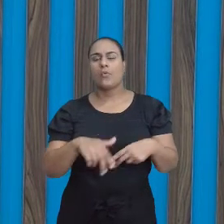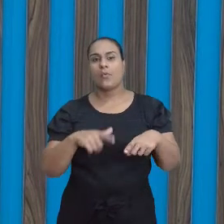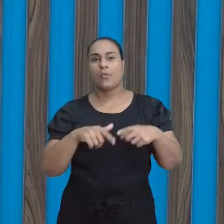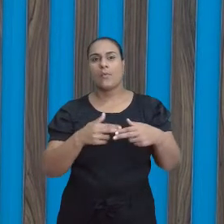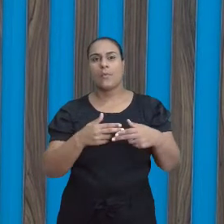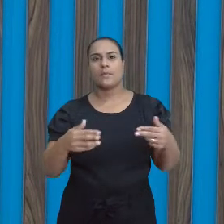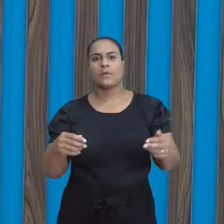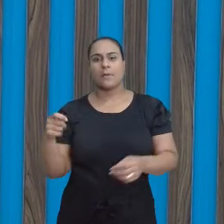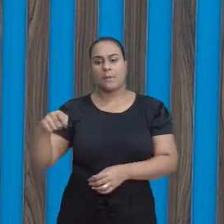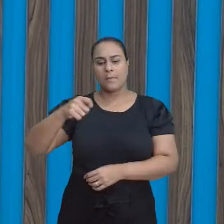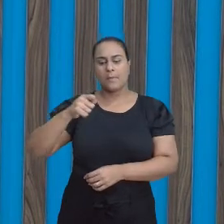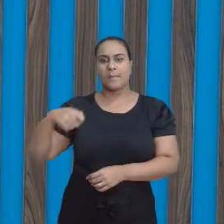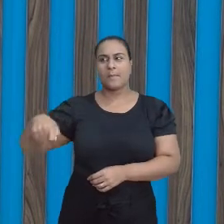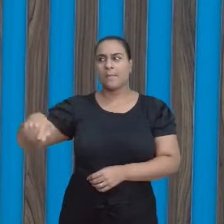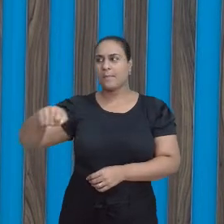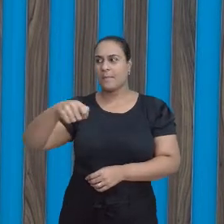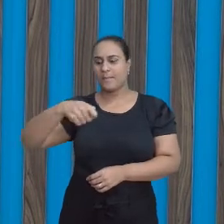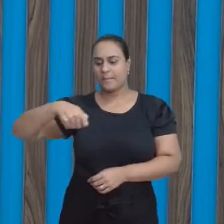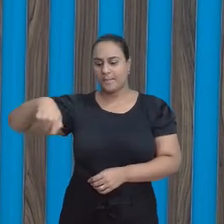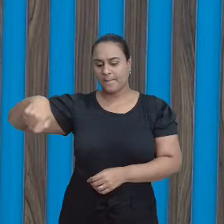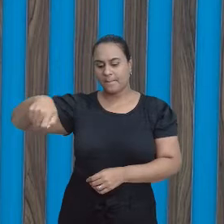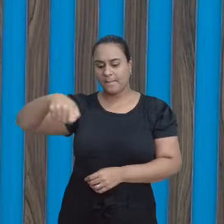fazer para você aqui.